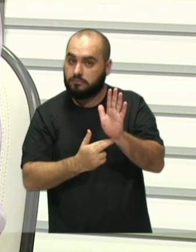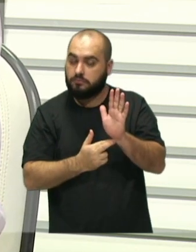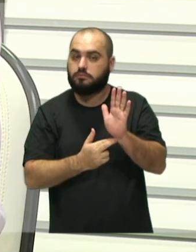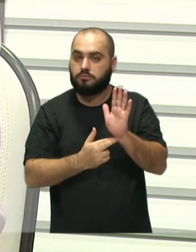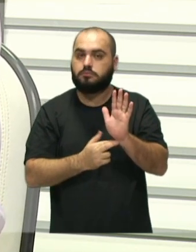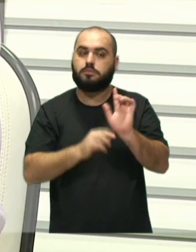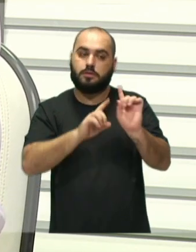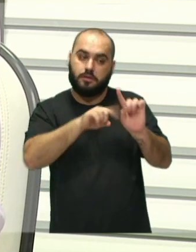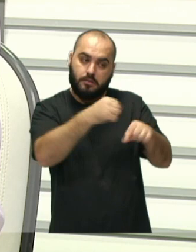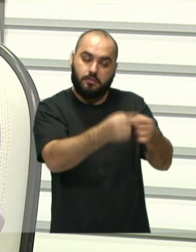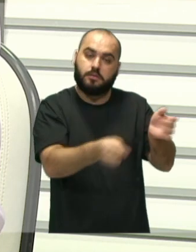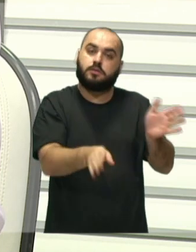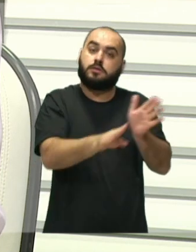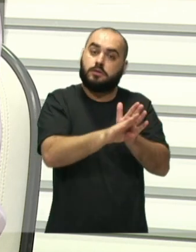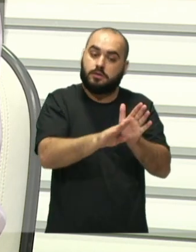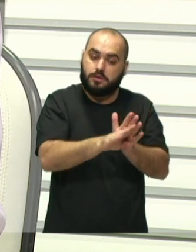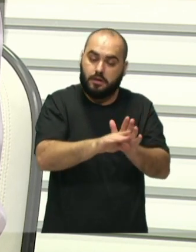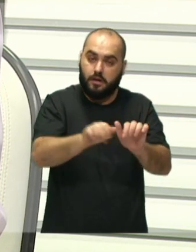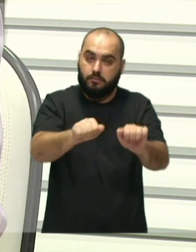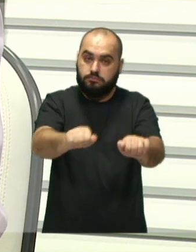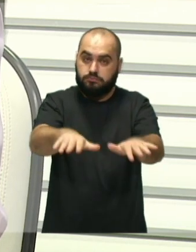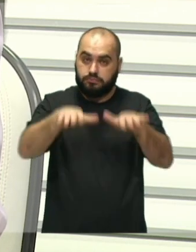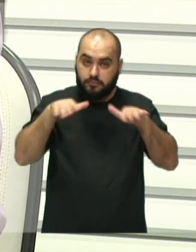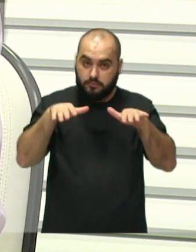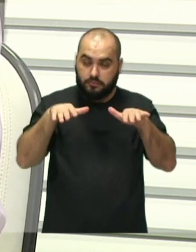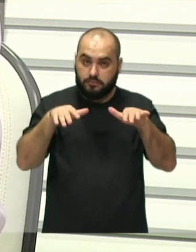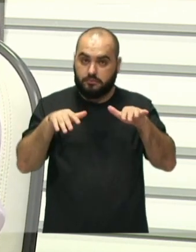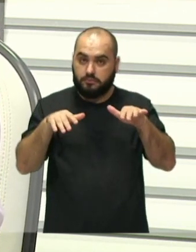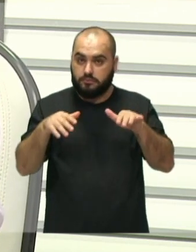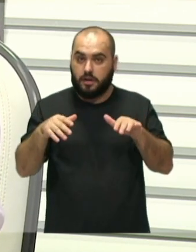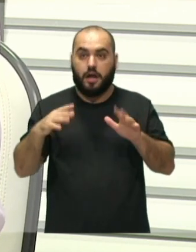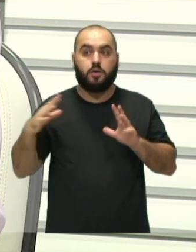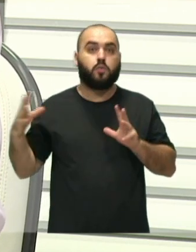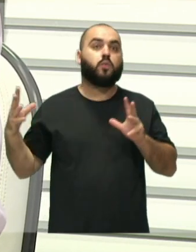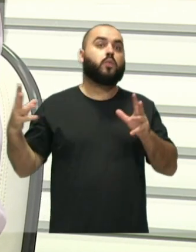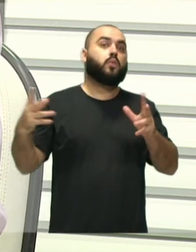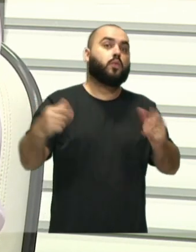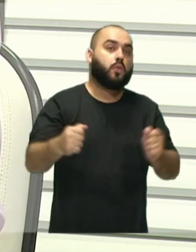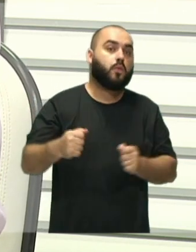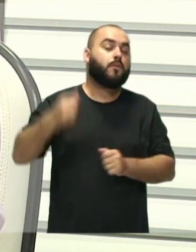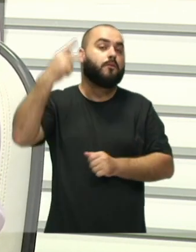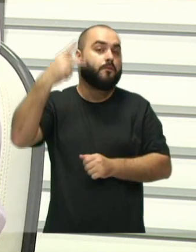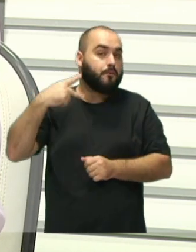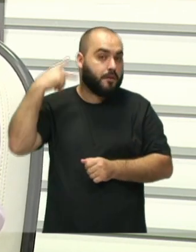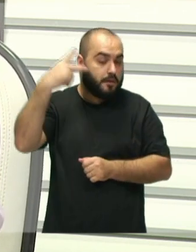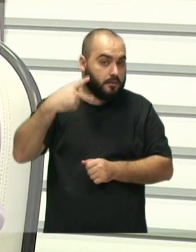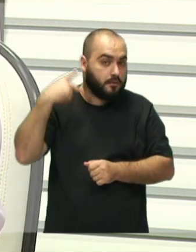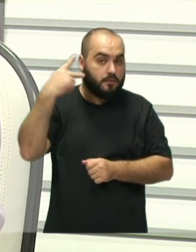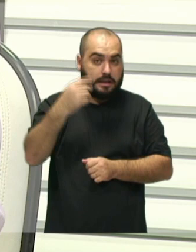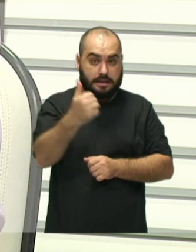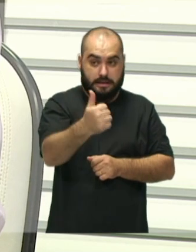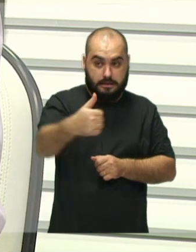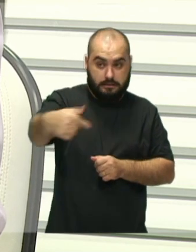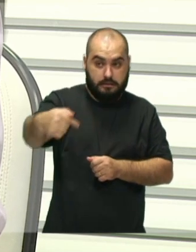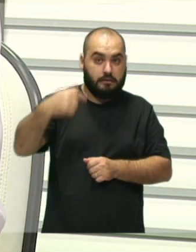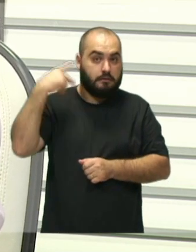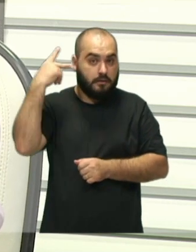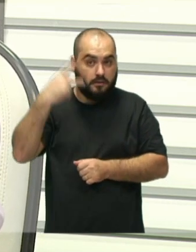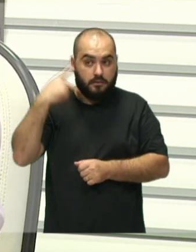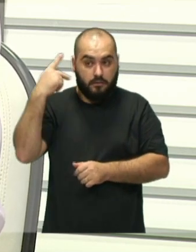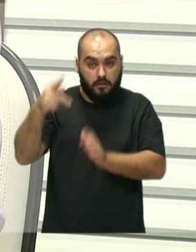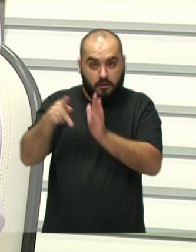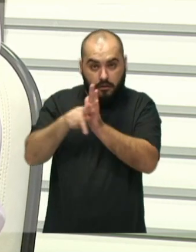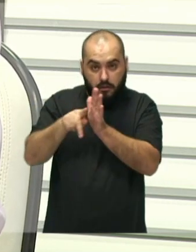para que depois ele chega no plenário para que os vereadores né aí todos os vereadores os 17 vereadores em